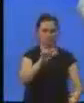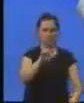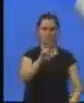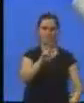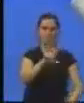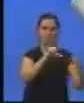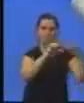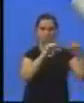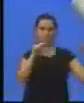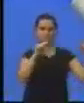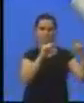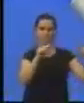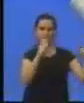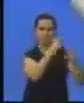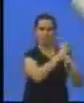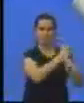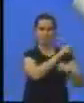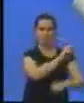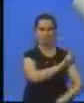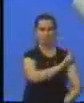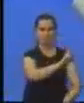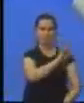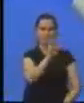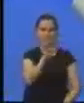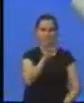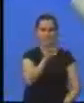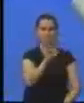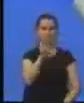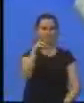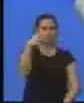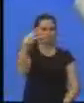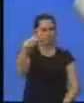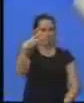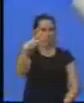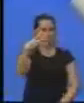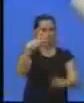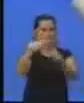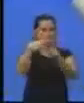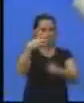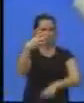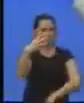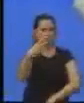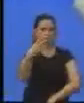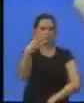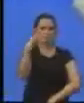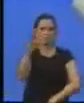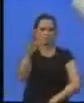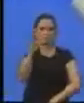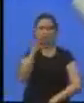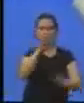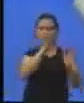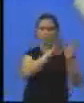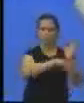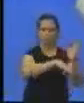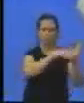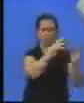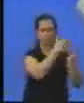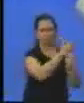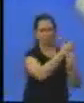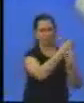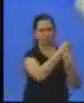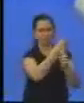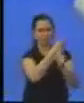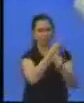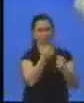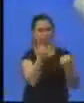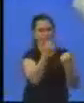Derivamos a função. A função era 5t ao cubo mais 3t, derivei. E depois que eu derivei, eu vou substituir